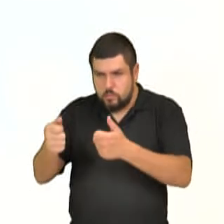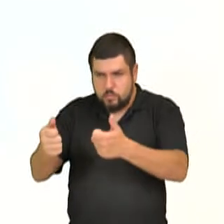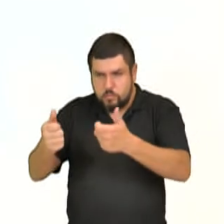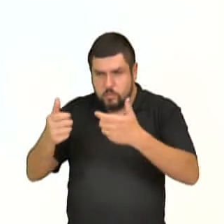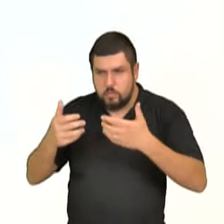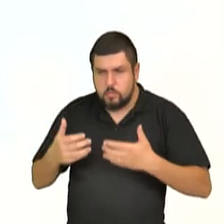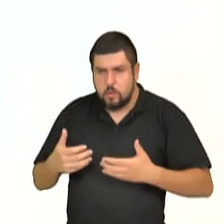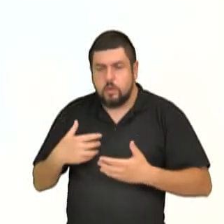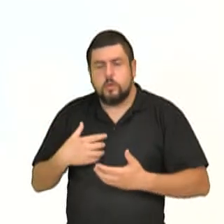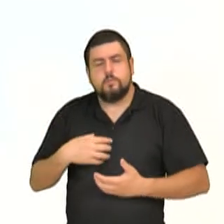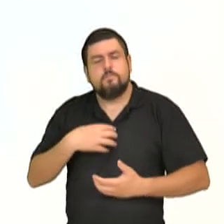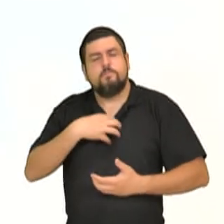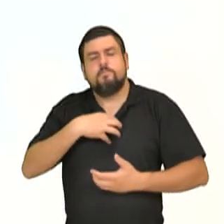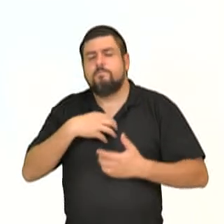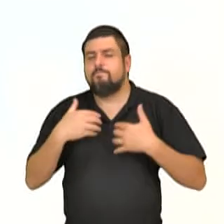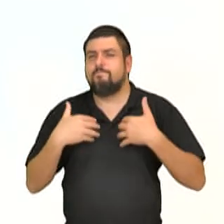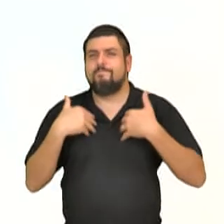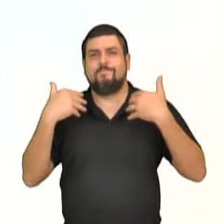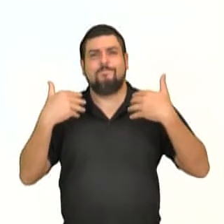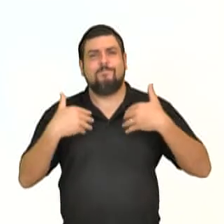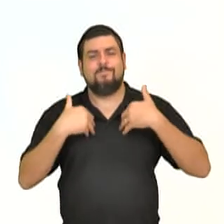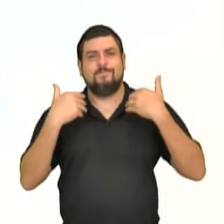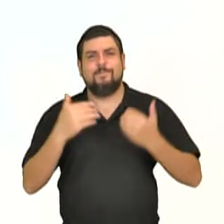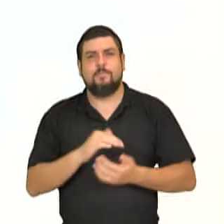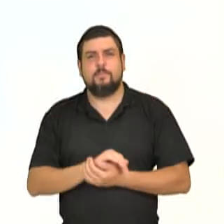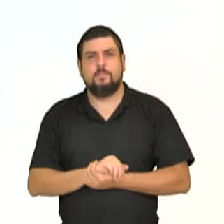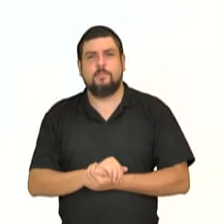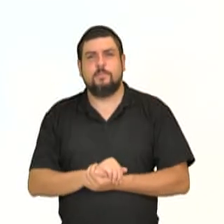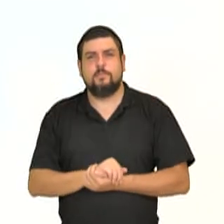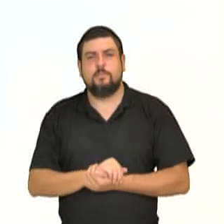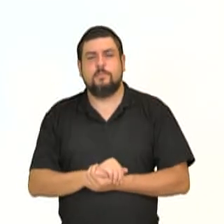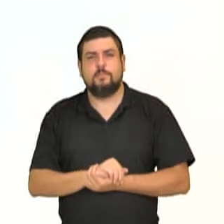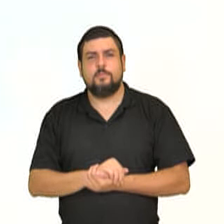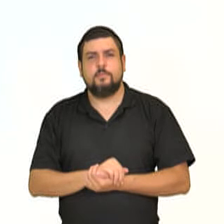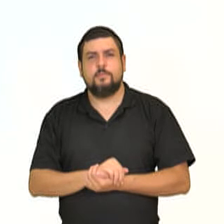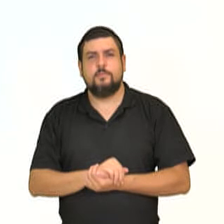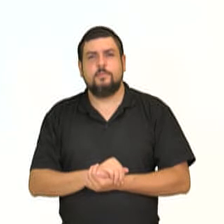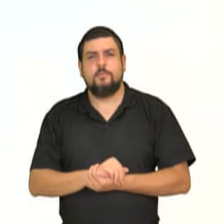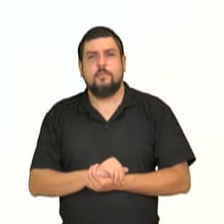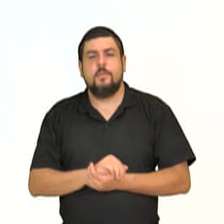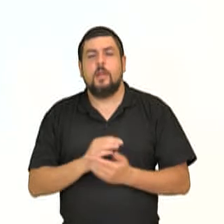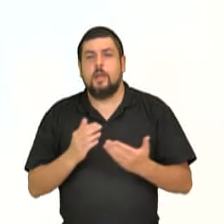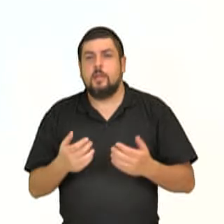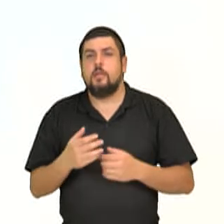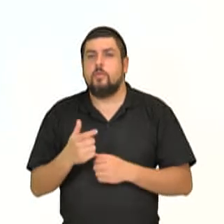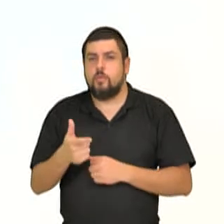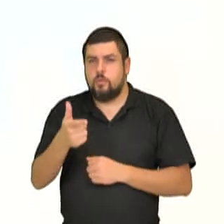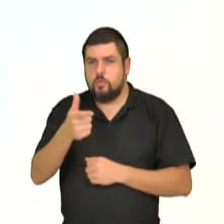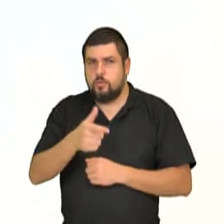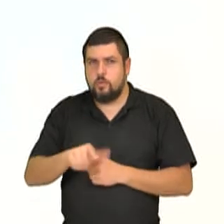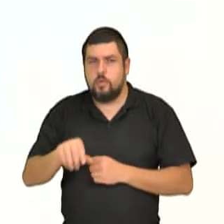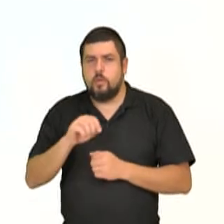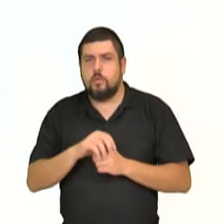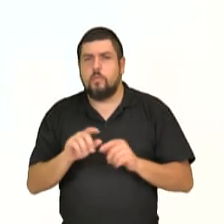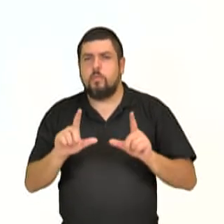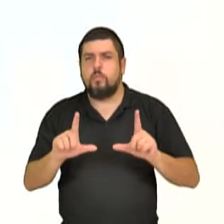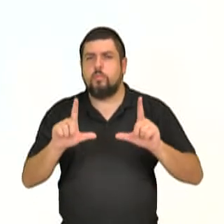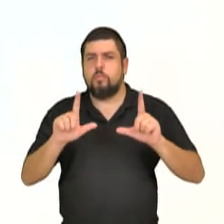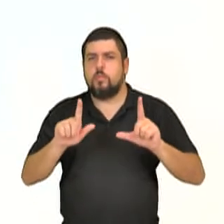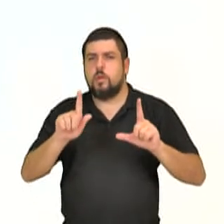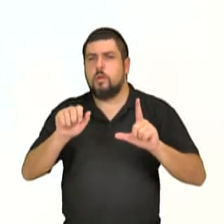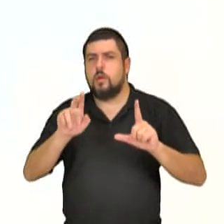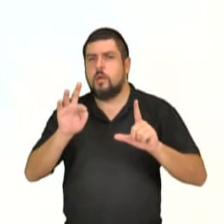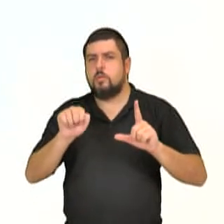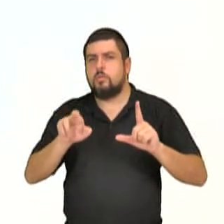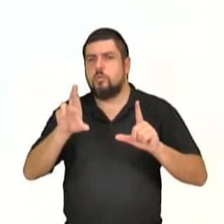deixou muito contenta, me deixou muito contente. E aqui aparece mais uma vez ali o quadrinho do Gaturro que diz: que es